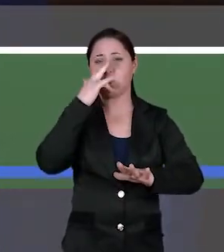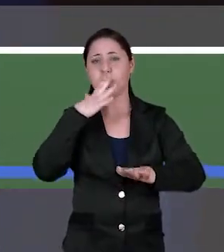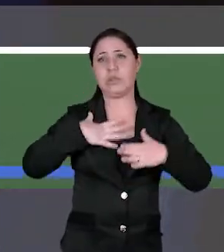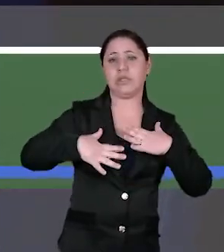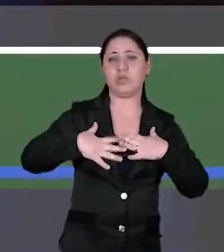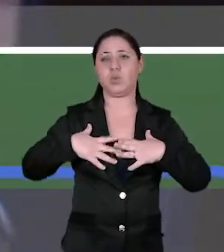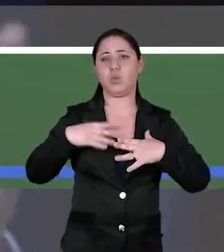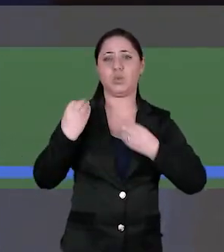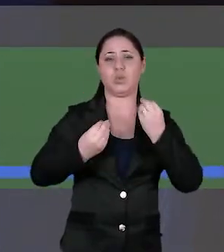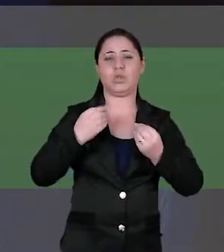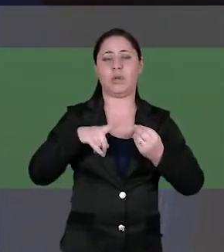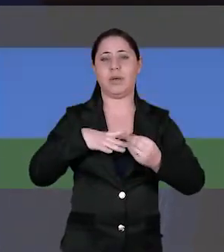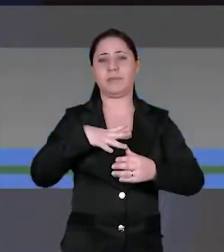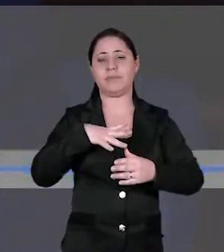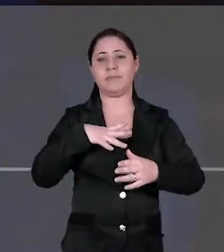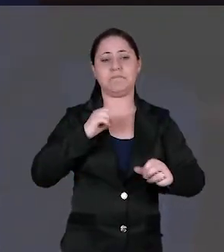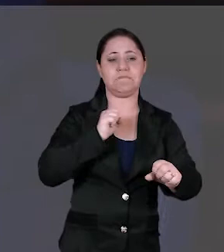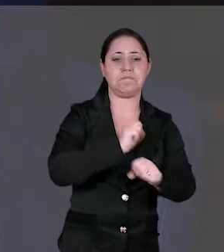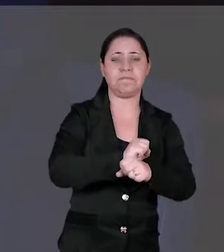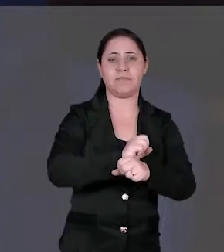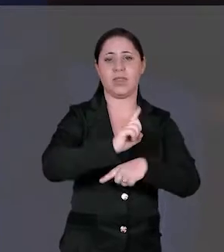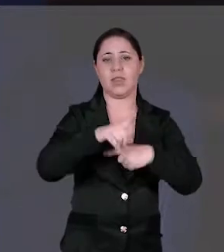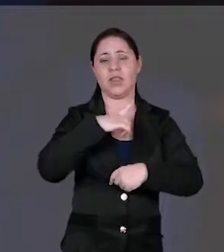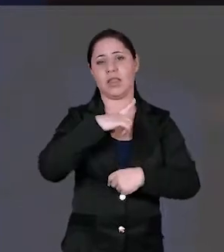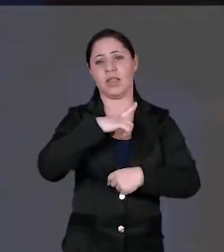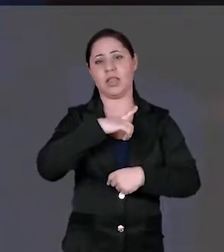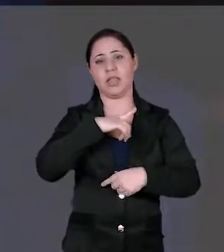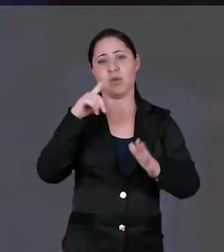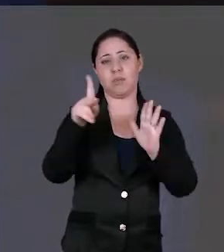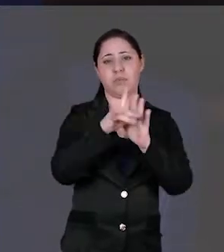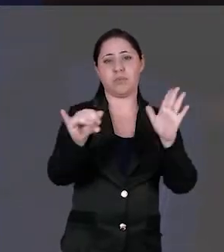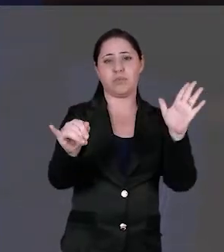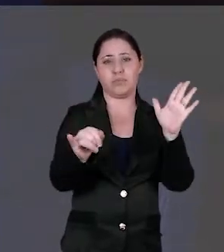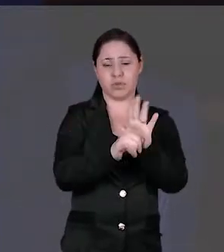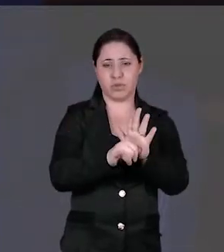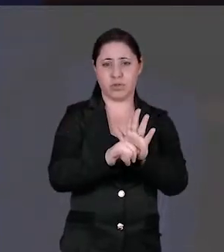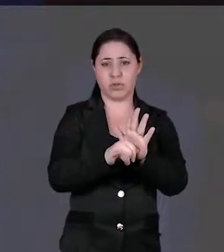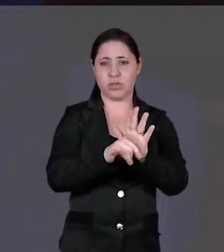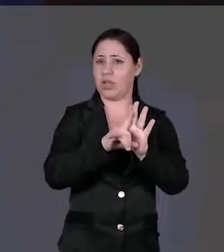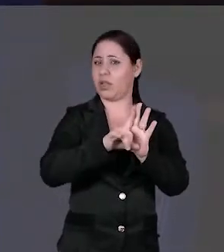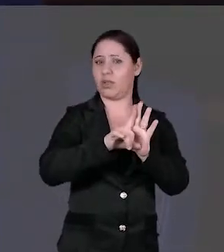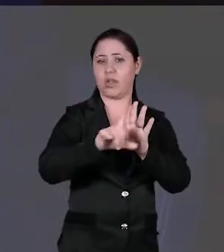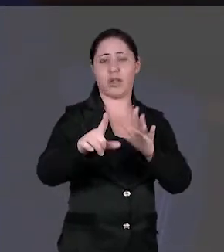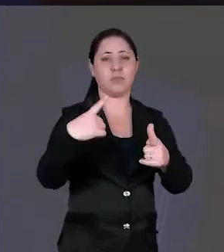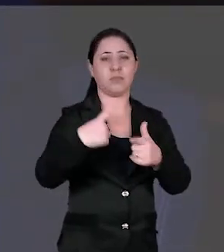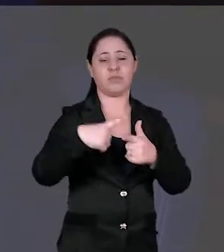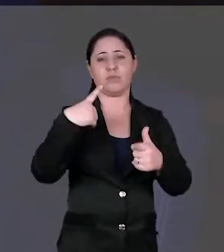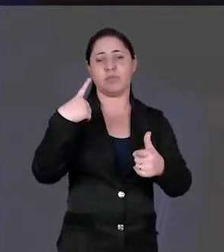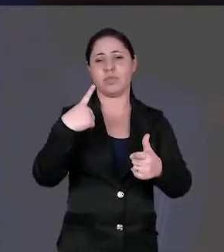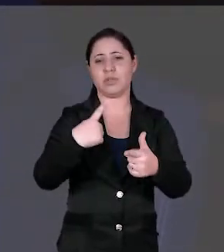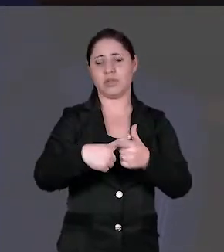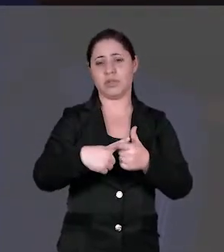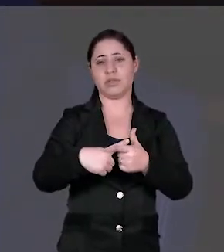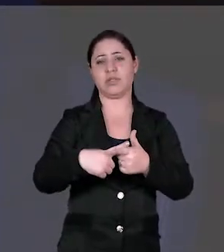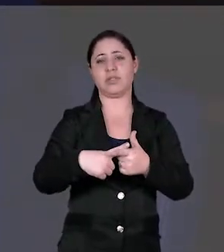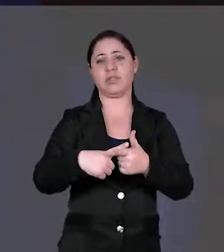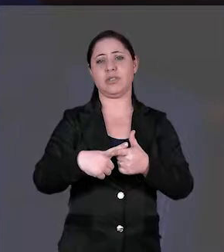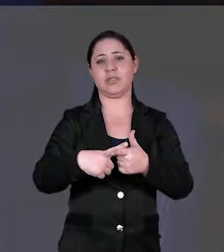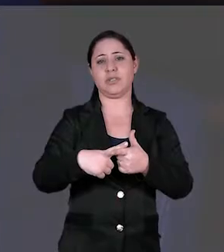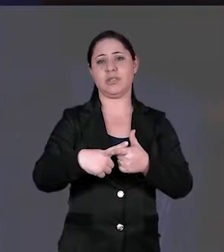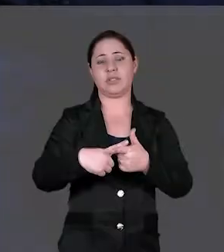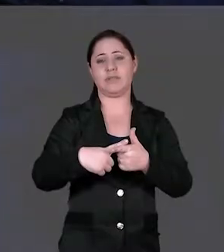sendo do Parlamento Federal, da Câmara Federal. E aí você fica numa situação muito ruim, porque você